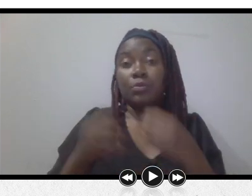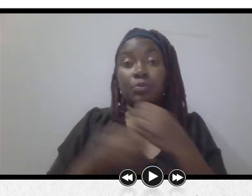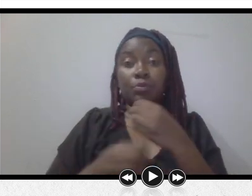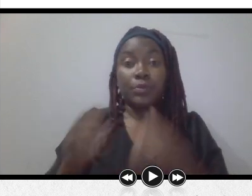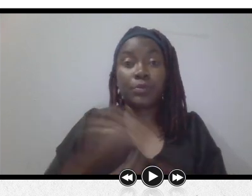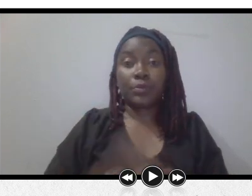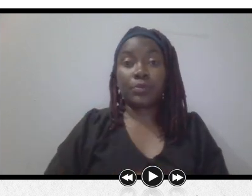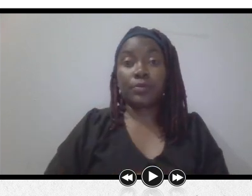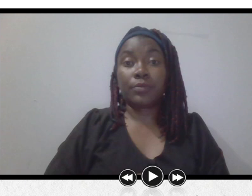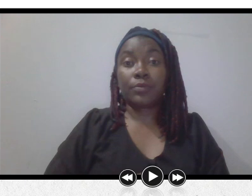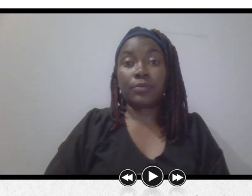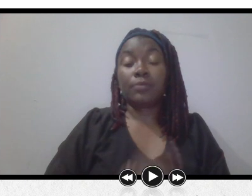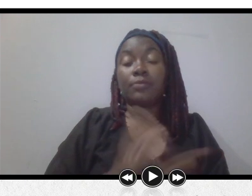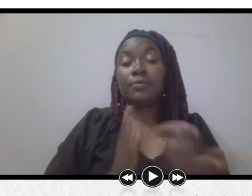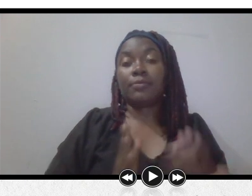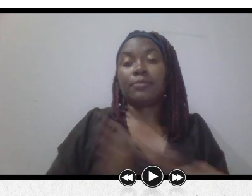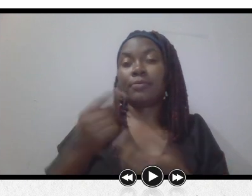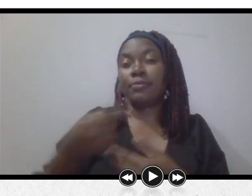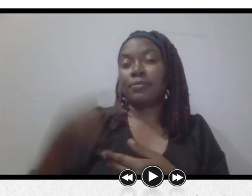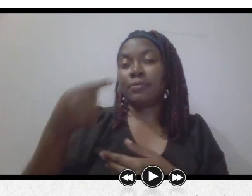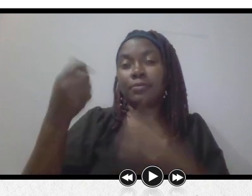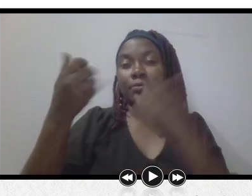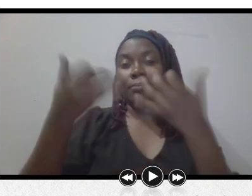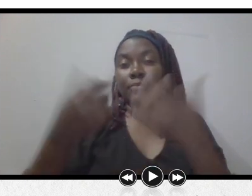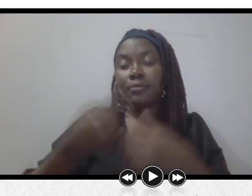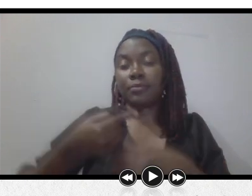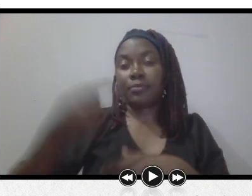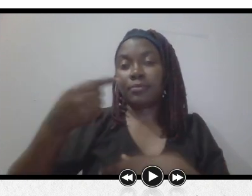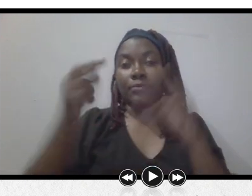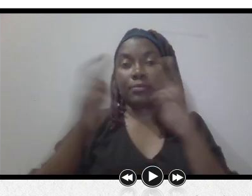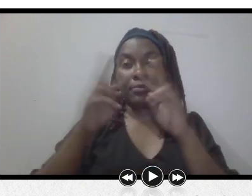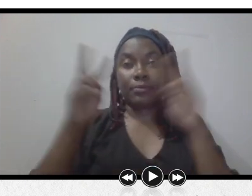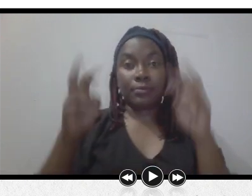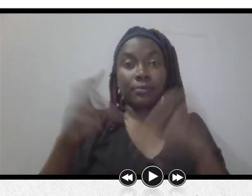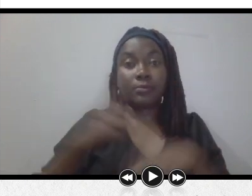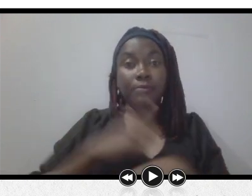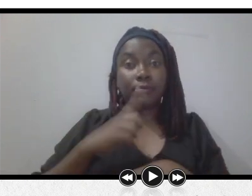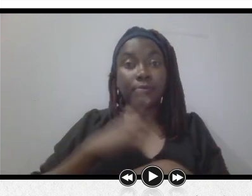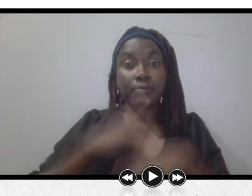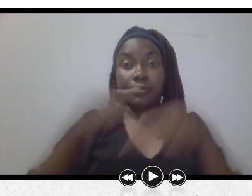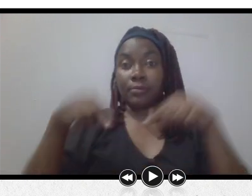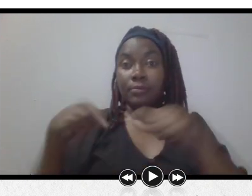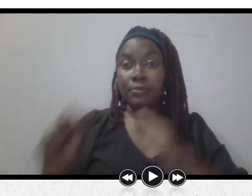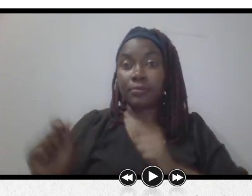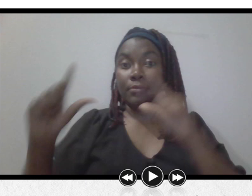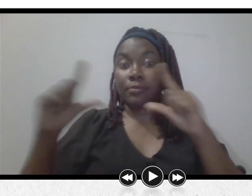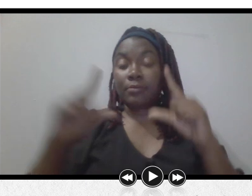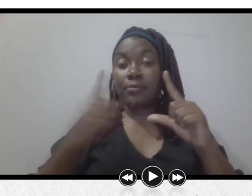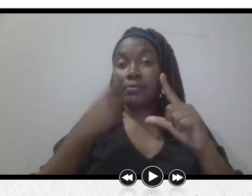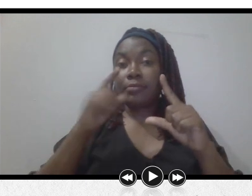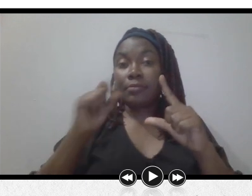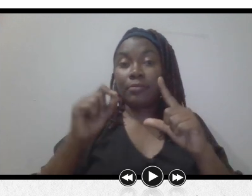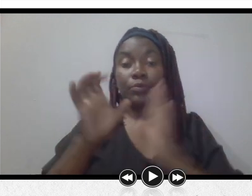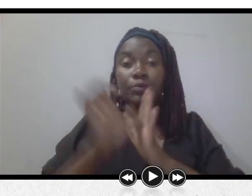básico. Aqui, primeiro, para dizer, o nosso primeiro tópico que temos aqui no nosso slide, para dizer sobre